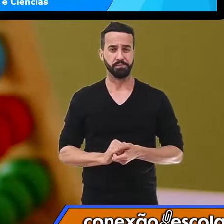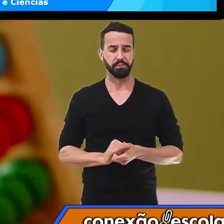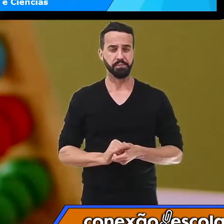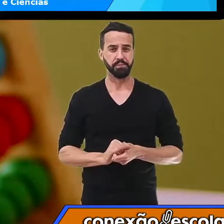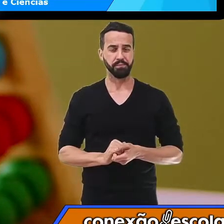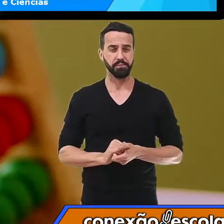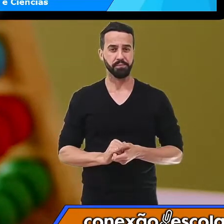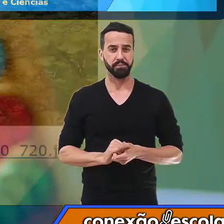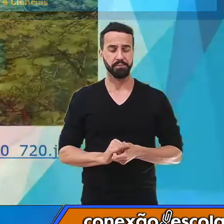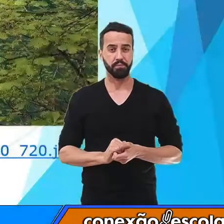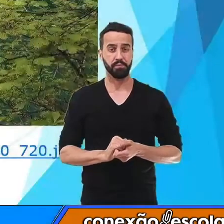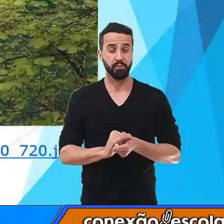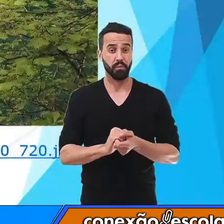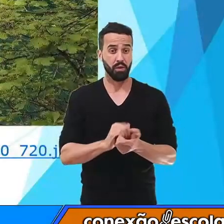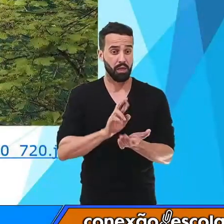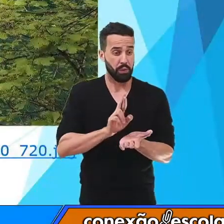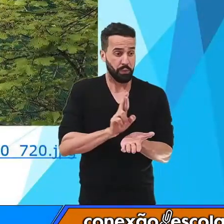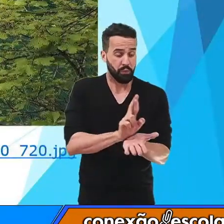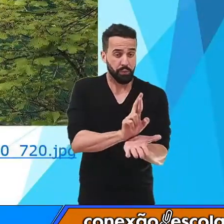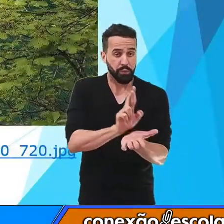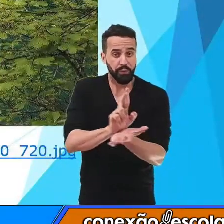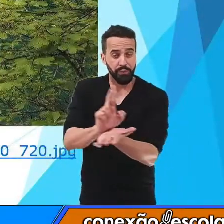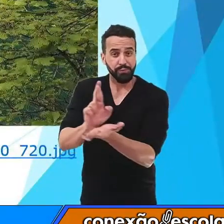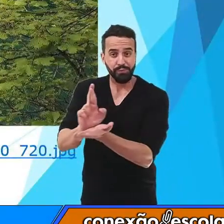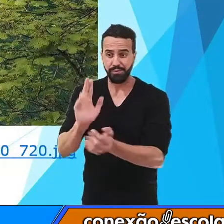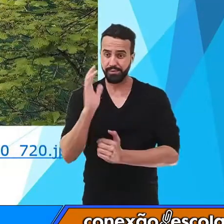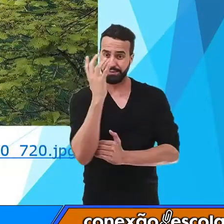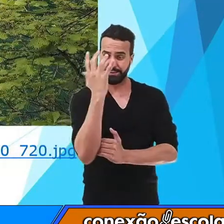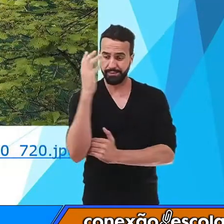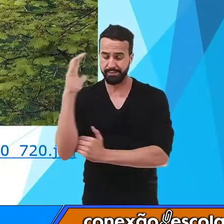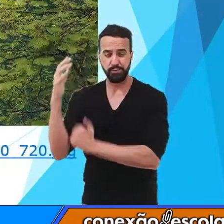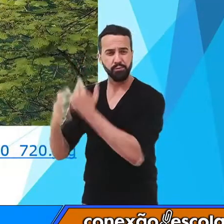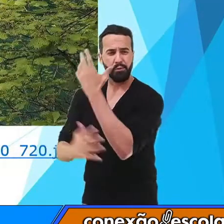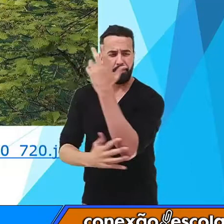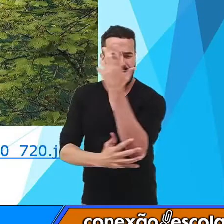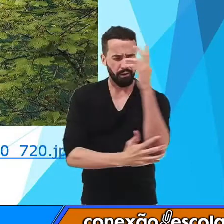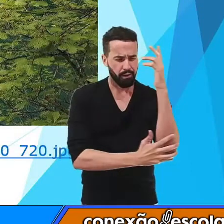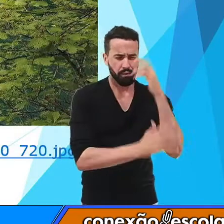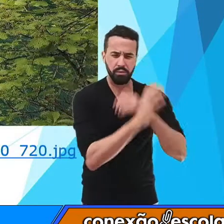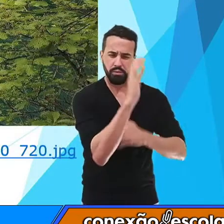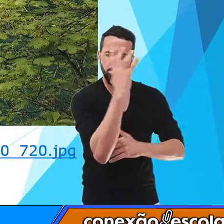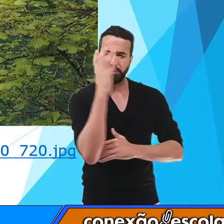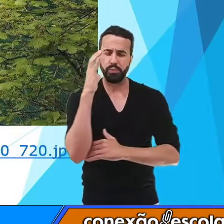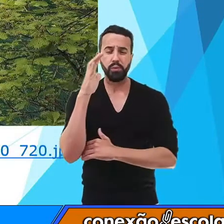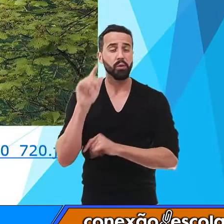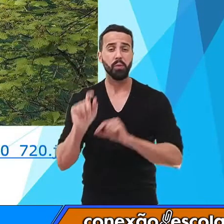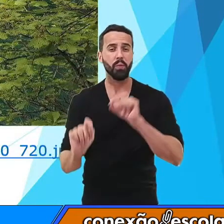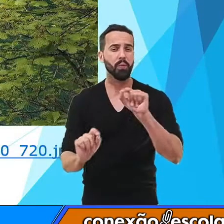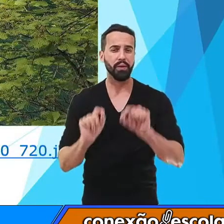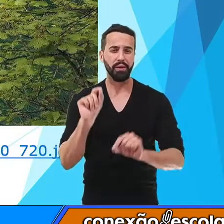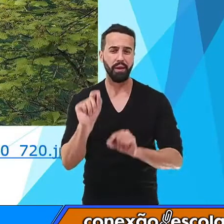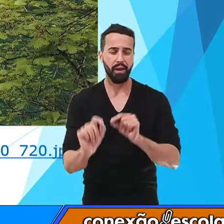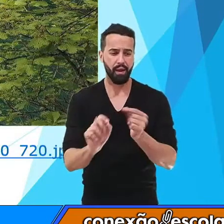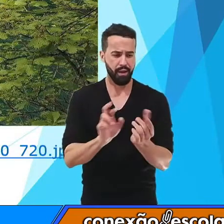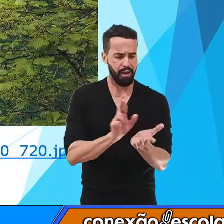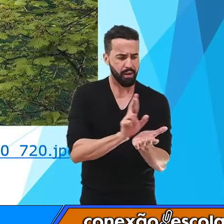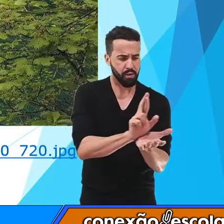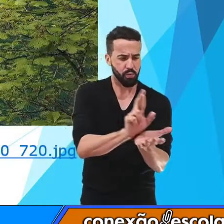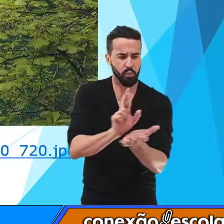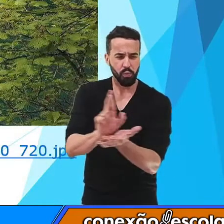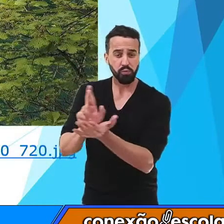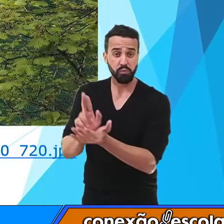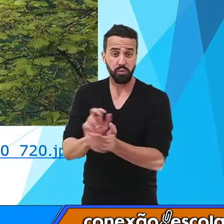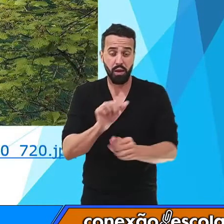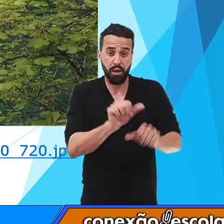Primeiro, os recursos naturais, eles podem ser classificados como recursos naturais